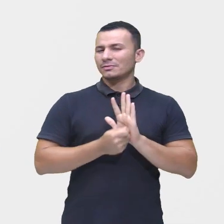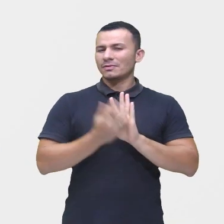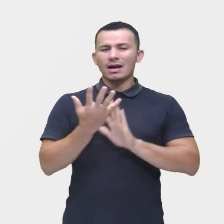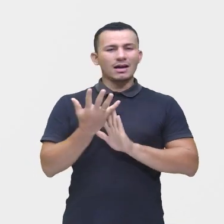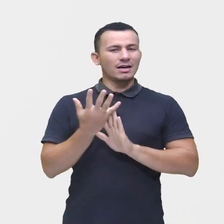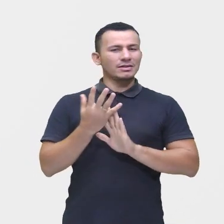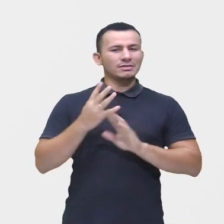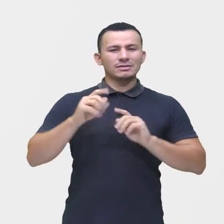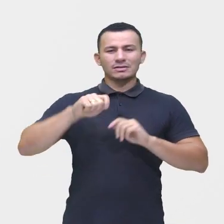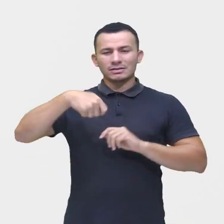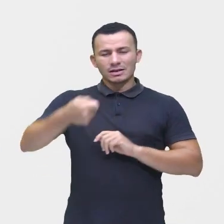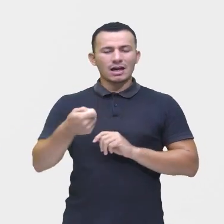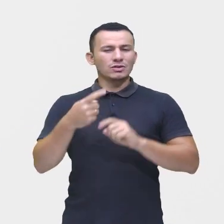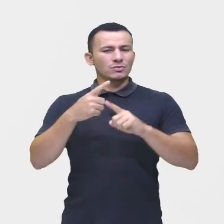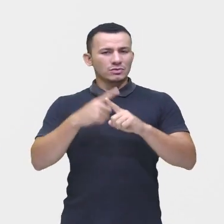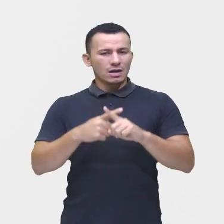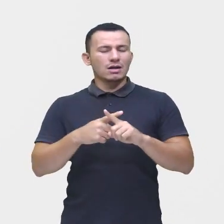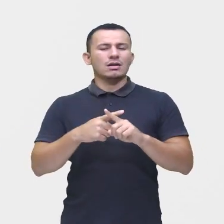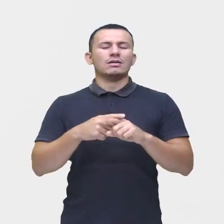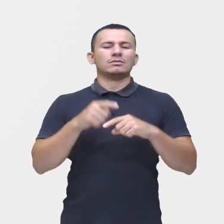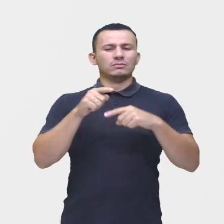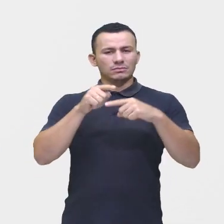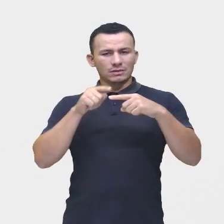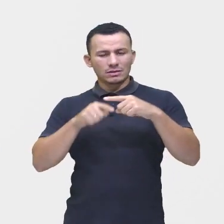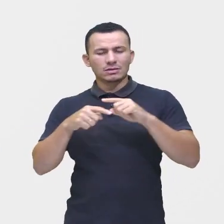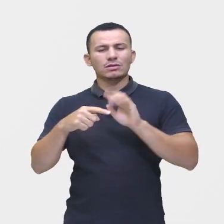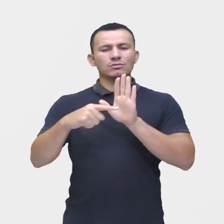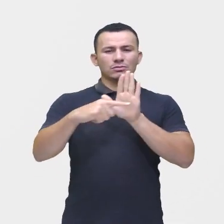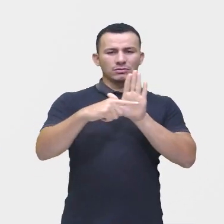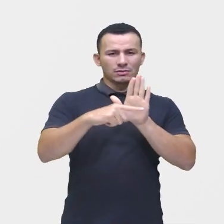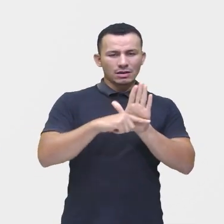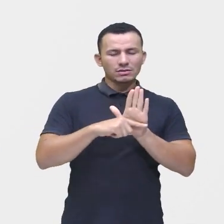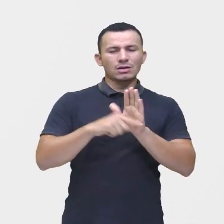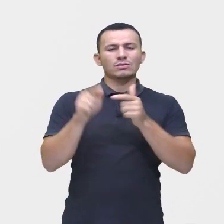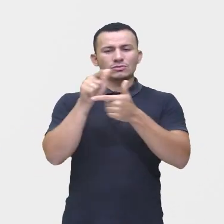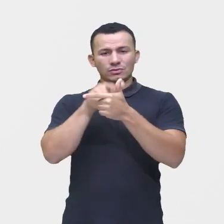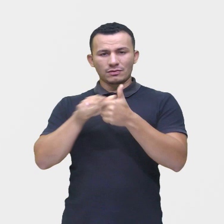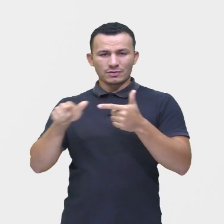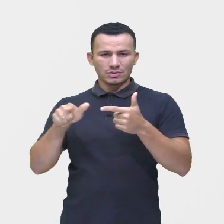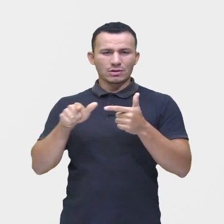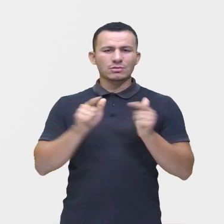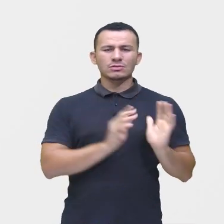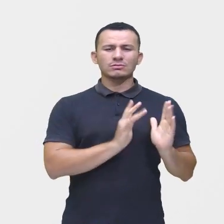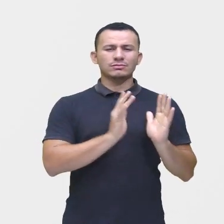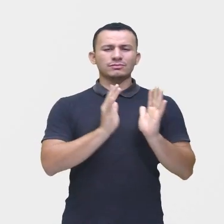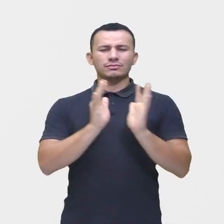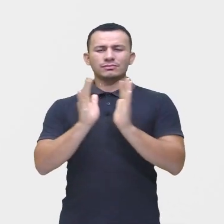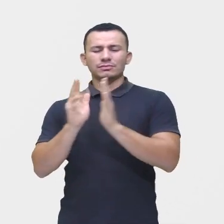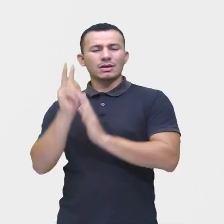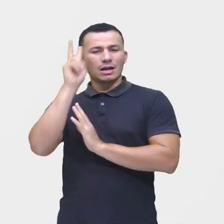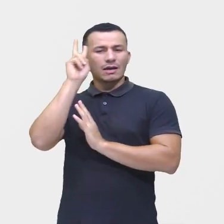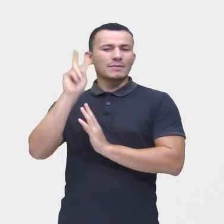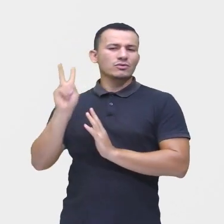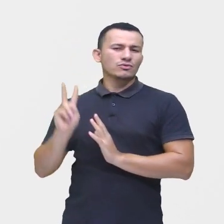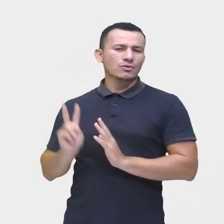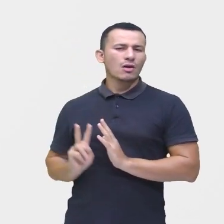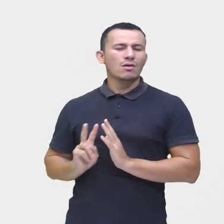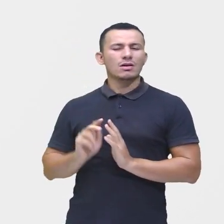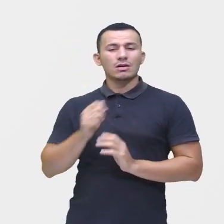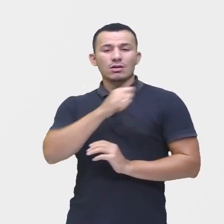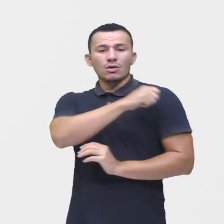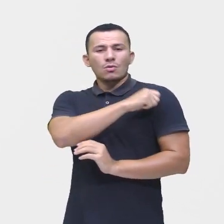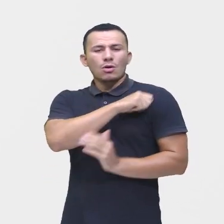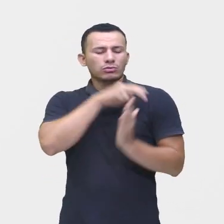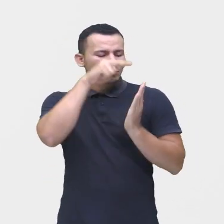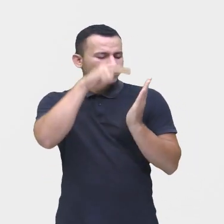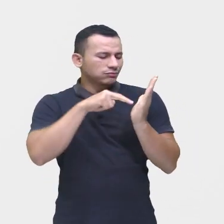de adição, subtração, multiplicação e divisão, ao longo de uma história que também faz o quê? Com que o aluno possa